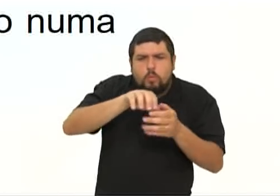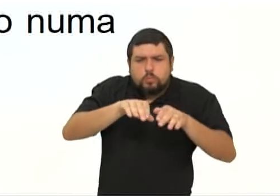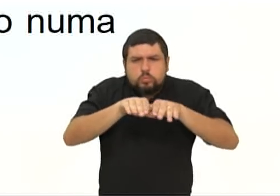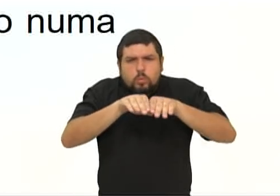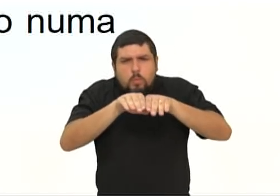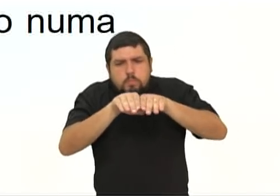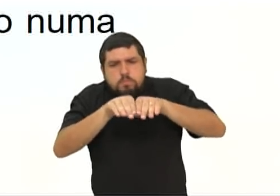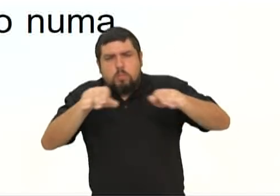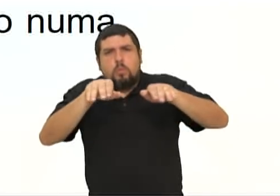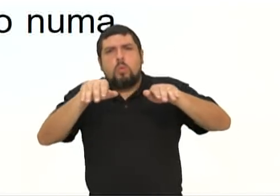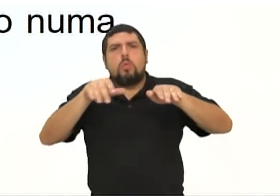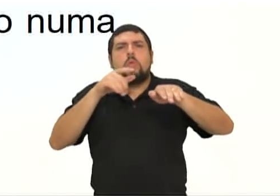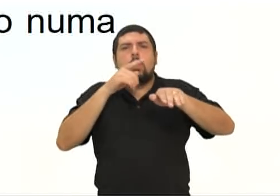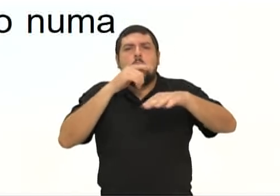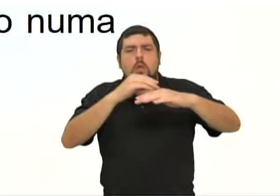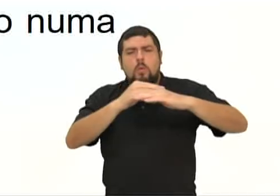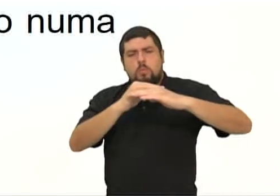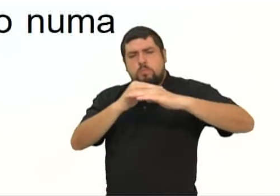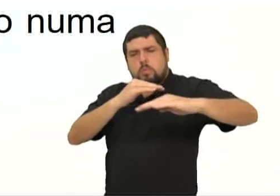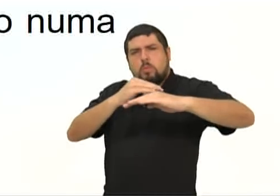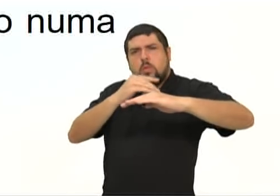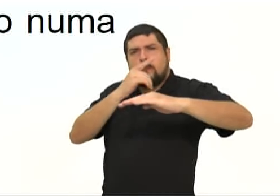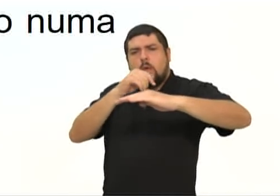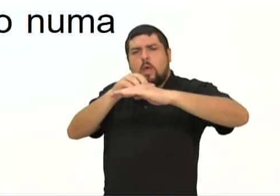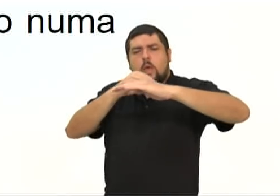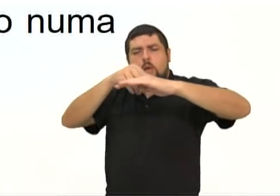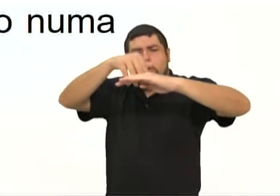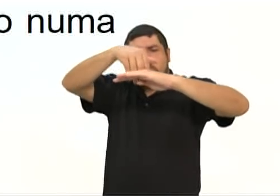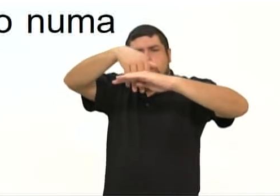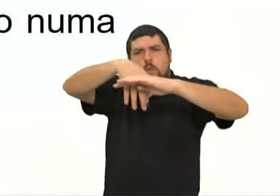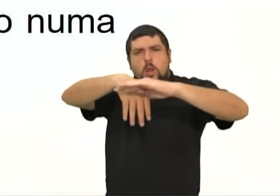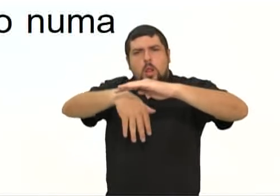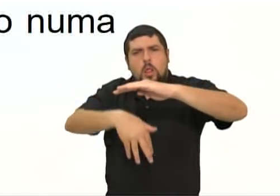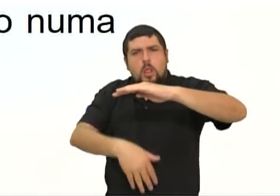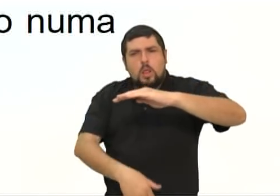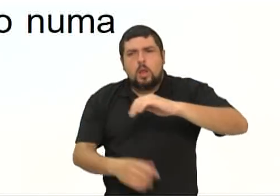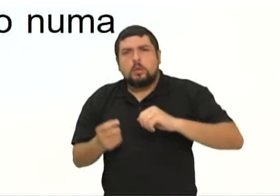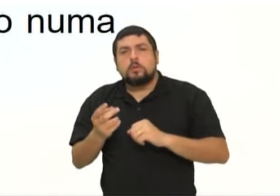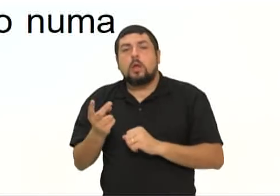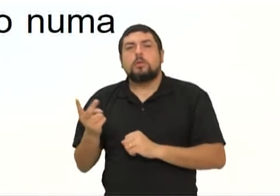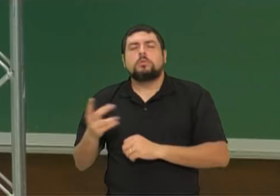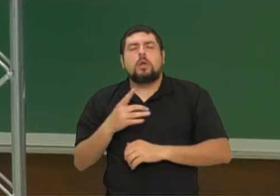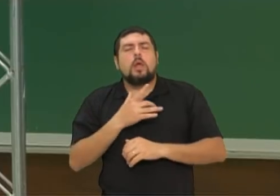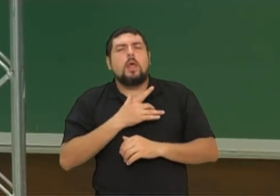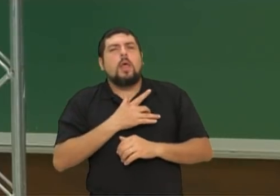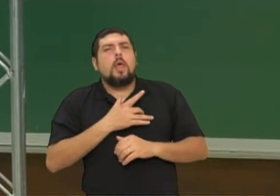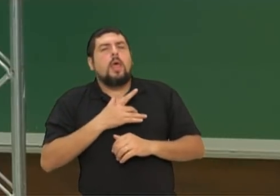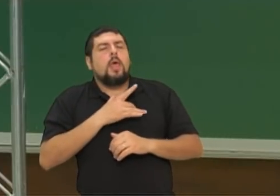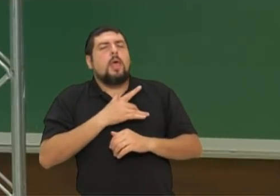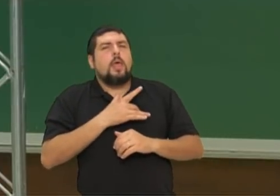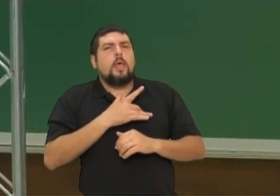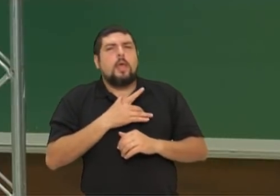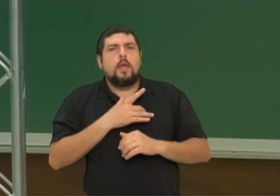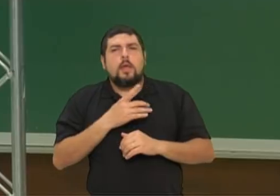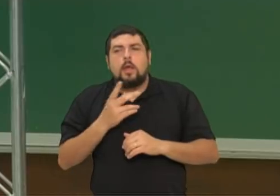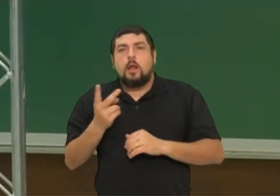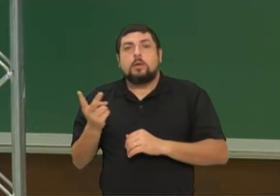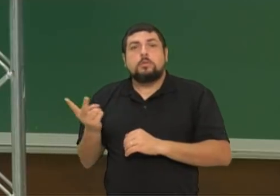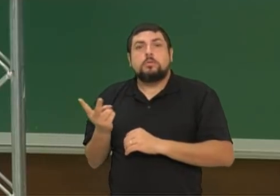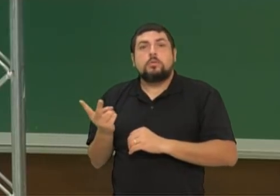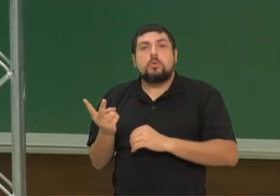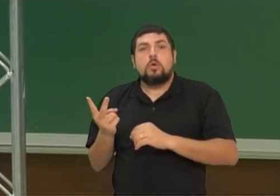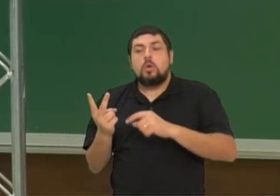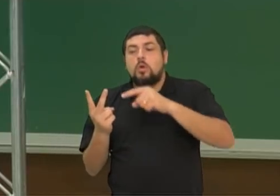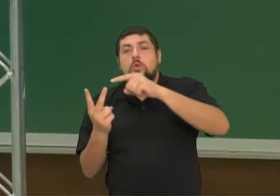os dois apaixonados, envoltos pelas águas dessa imensa cachoeira, acabaram se transformando, um numa rocha